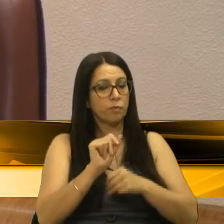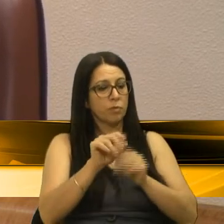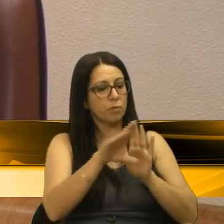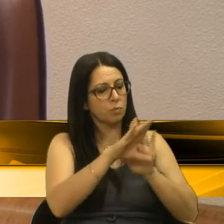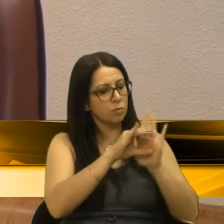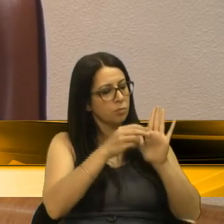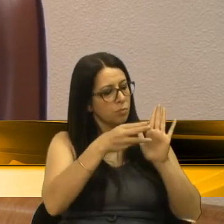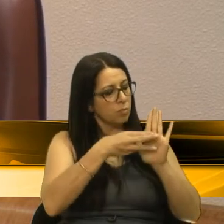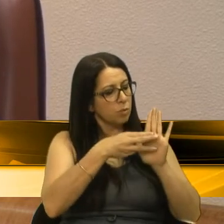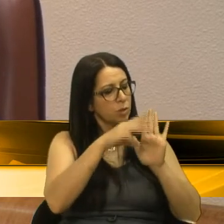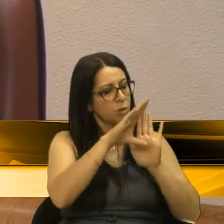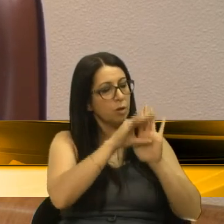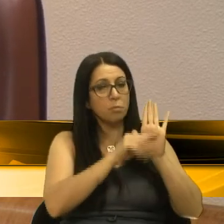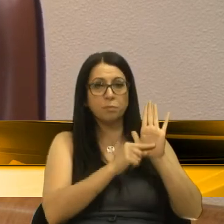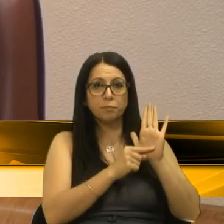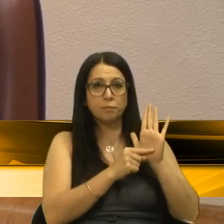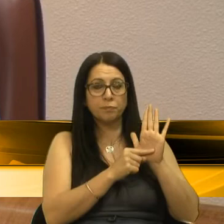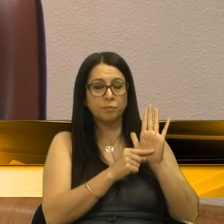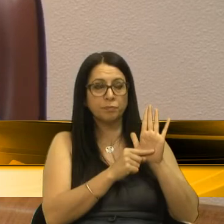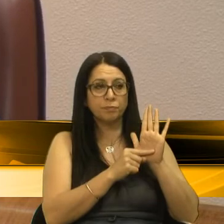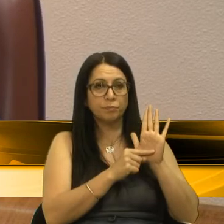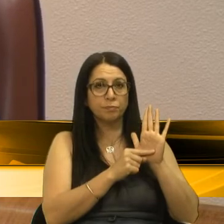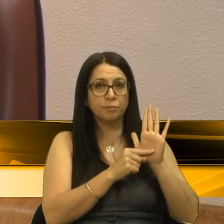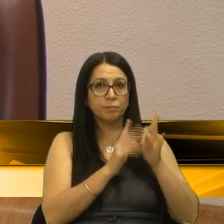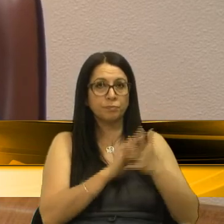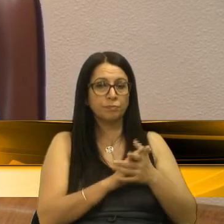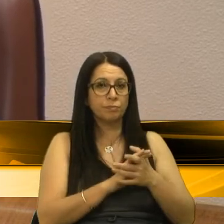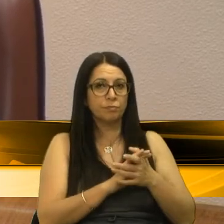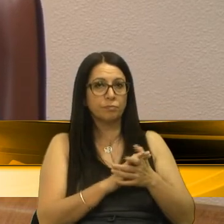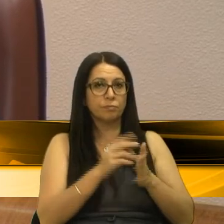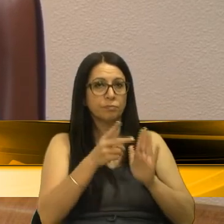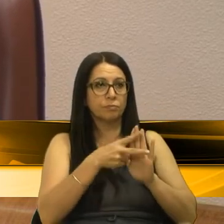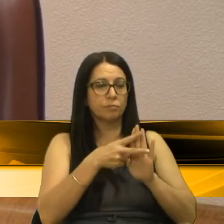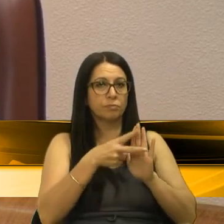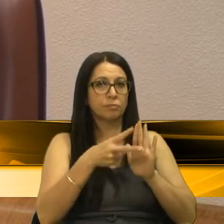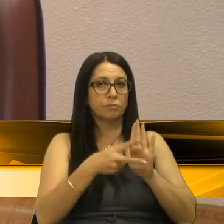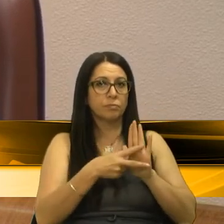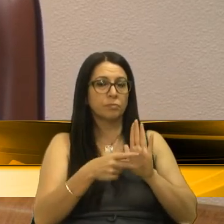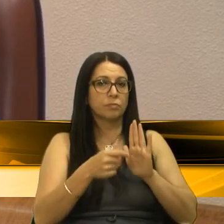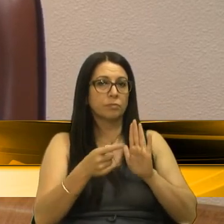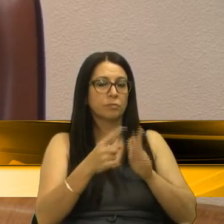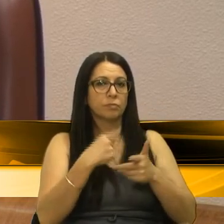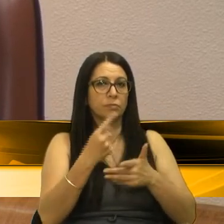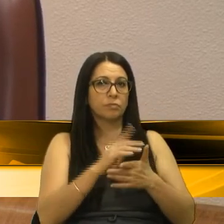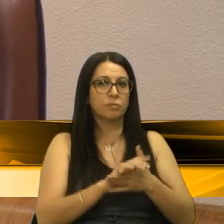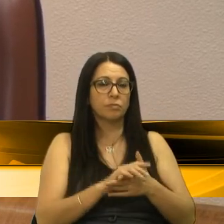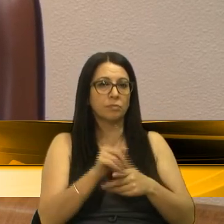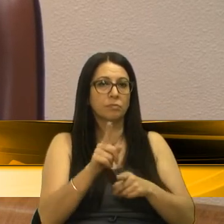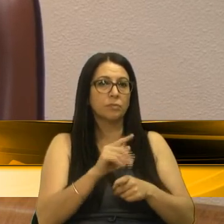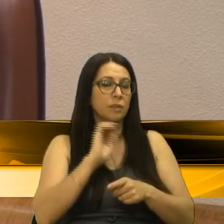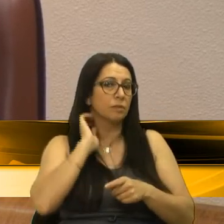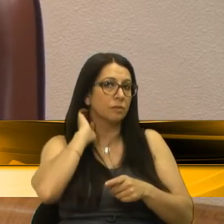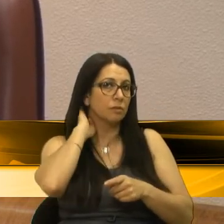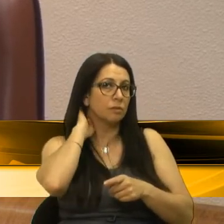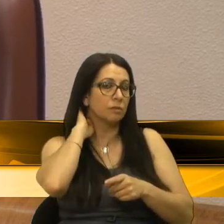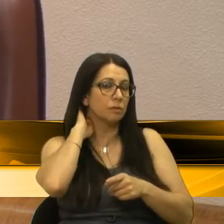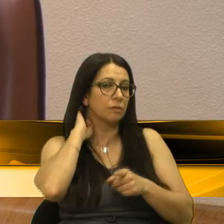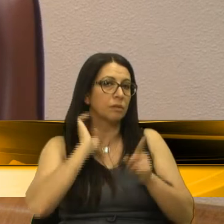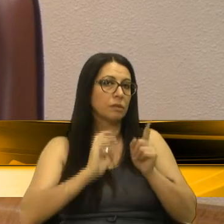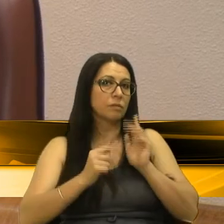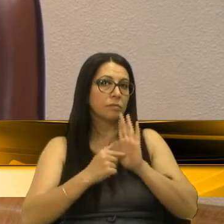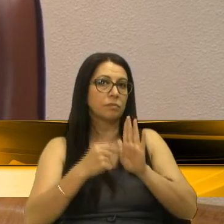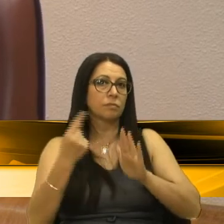do caput do artigo 22º poderá ser a de qualquer um de seus contribuintes. Se